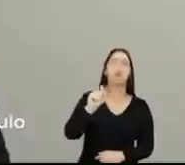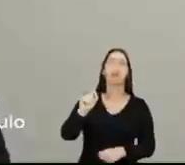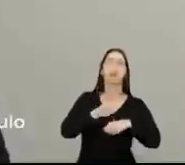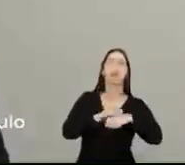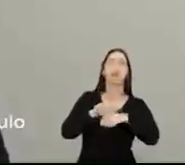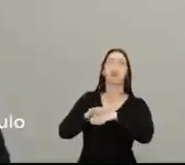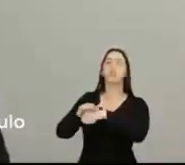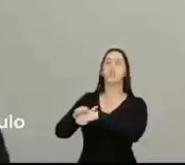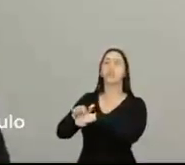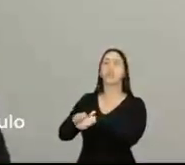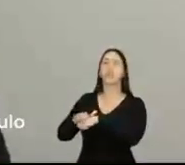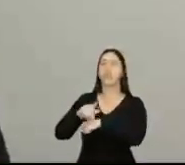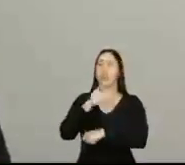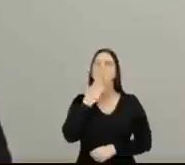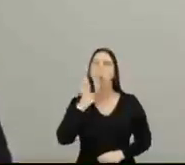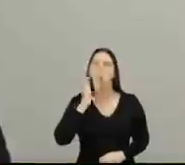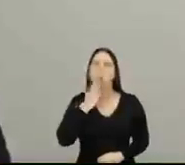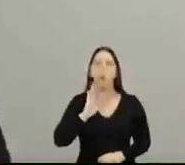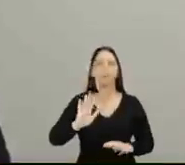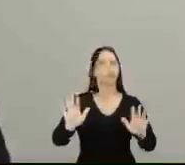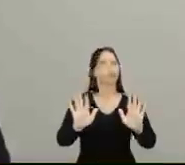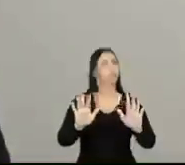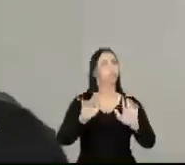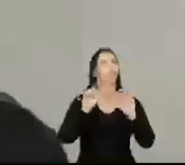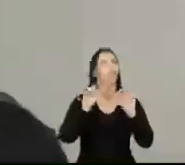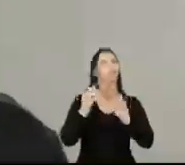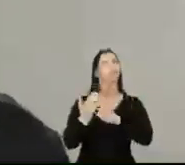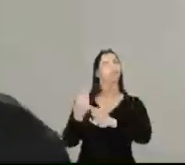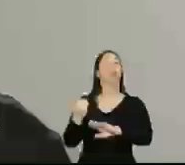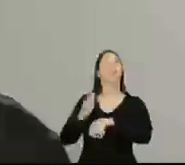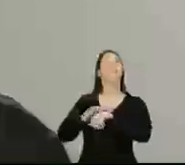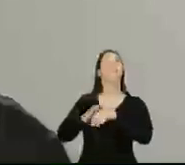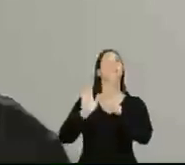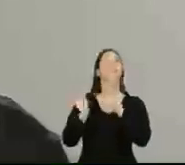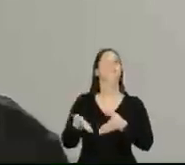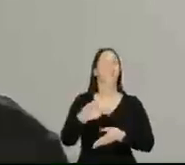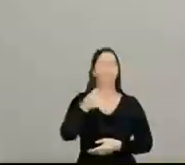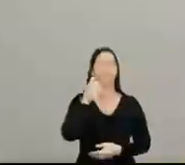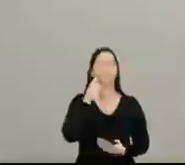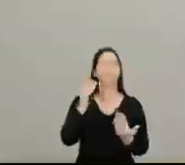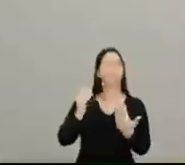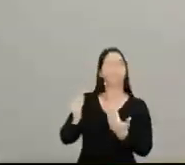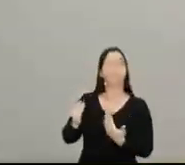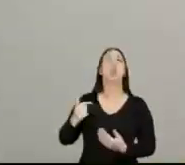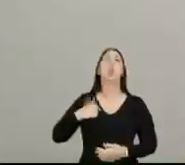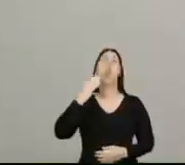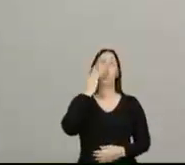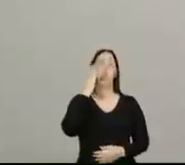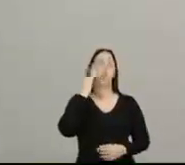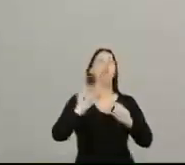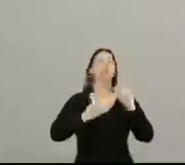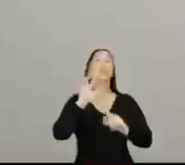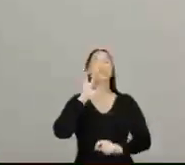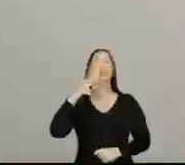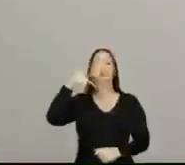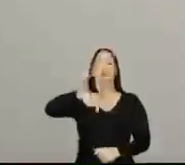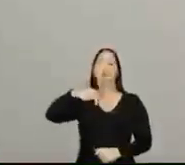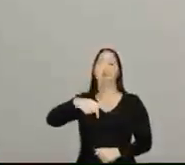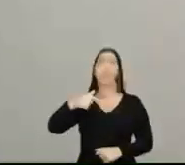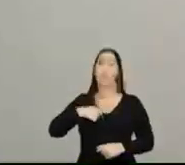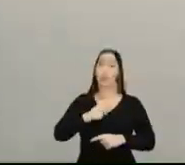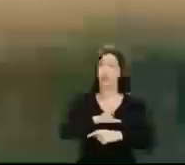um dos candidatos ao governo de São Paulo já fez pelo nosso estado e não o que eles estão prometendo na campanha. Eu sou governador de São Paulo. Eu sei tudo